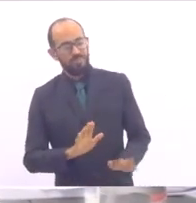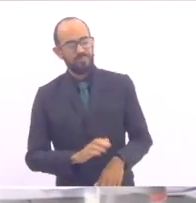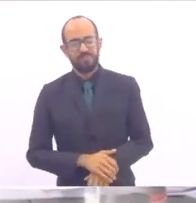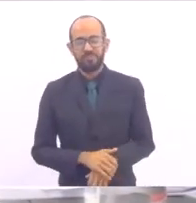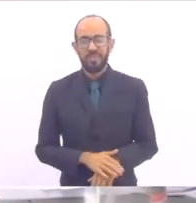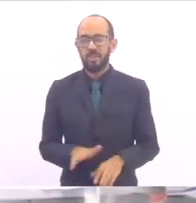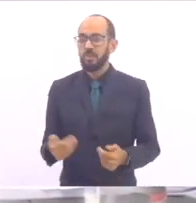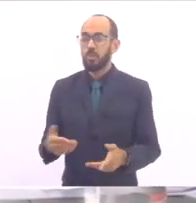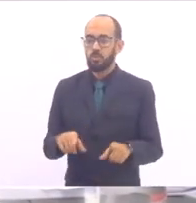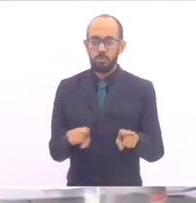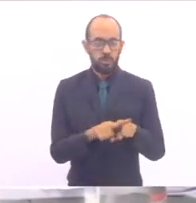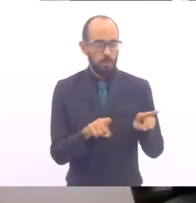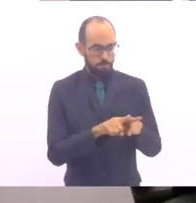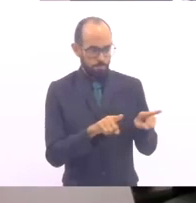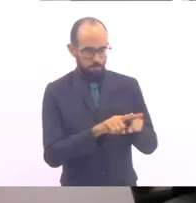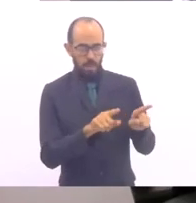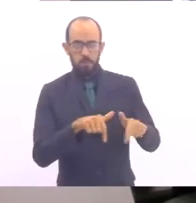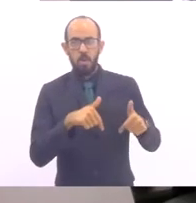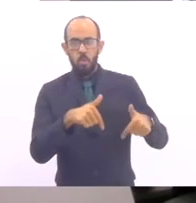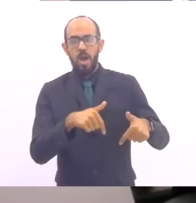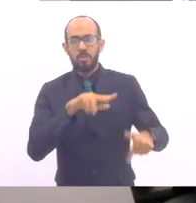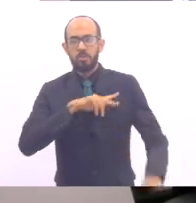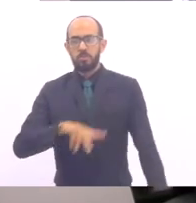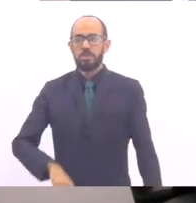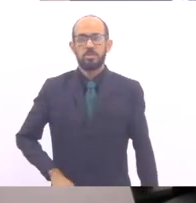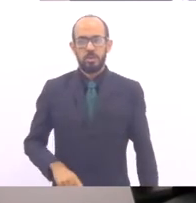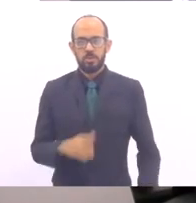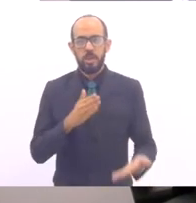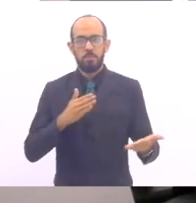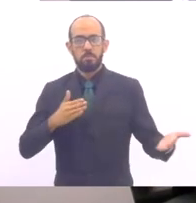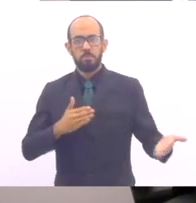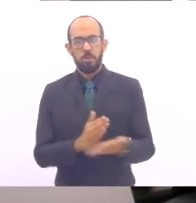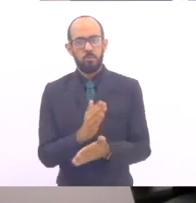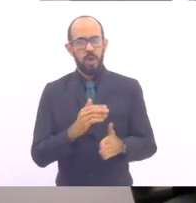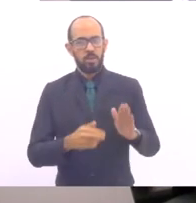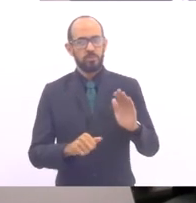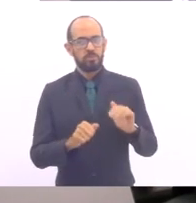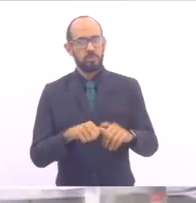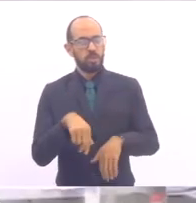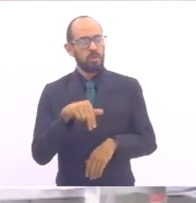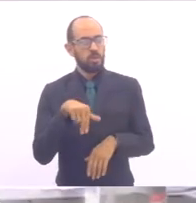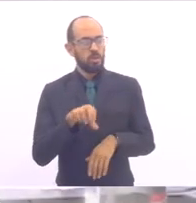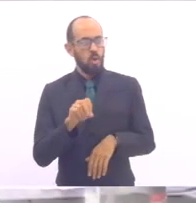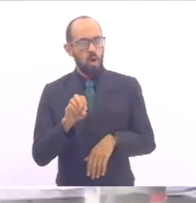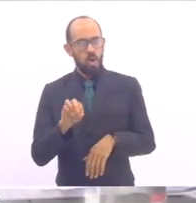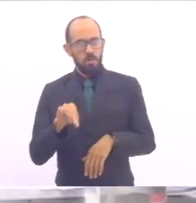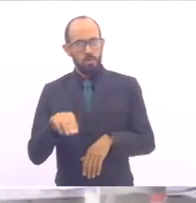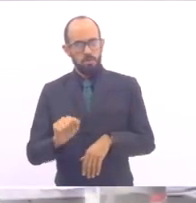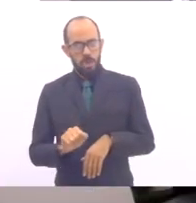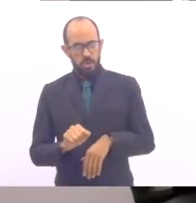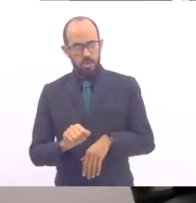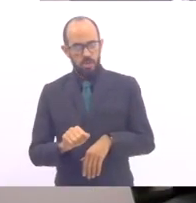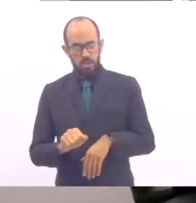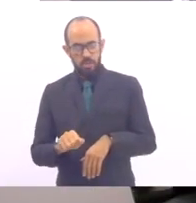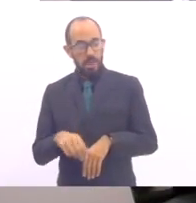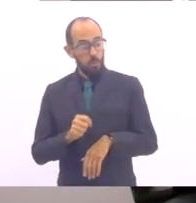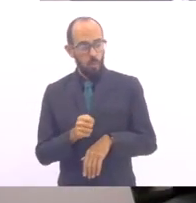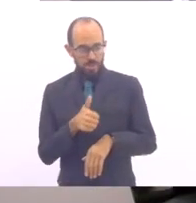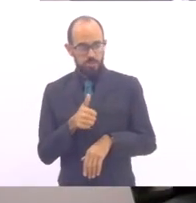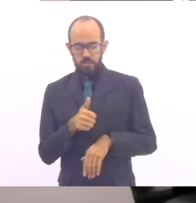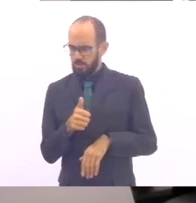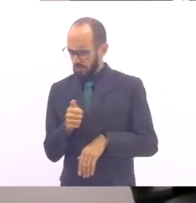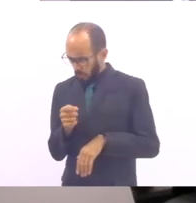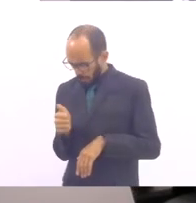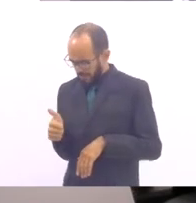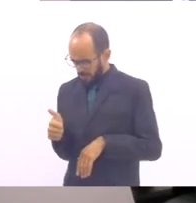claro, pelo ato da presidência em aprovar a normatização. Mas, em suma, isso está quase, digamos assim. Está na agulha, já está em